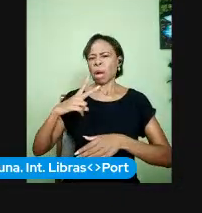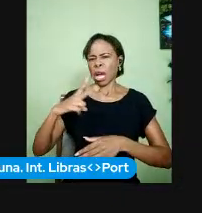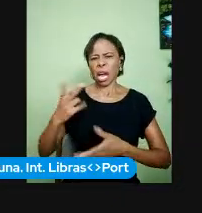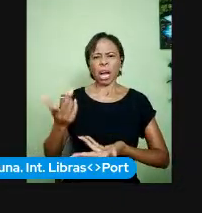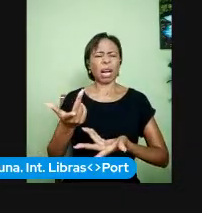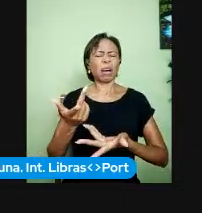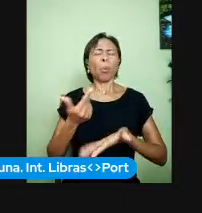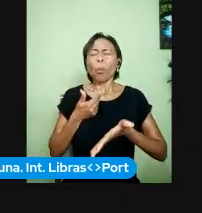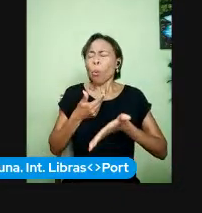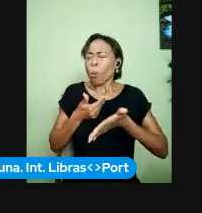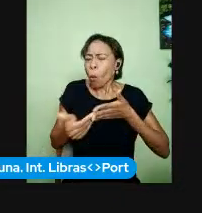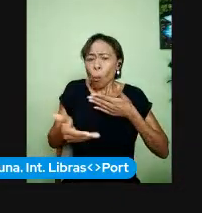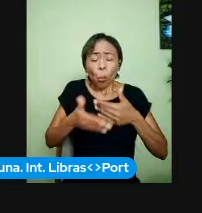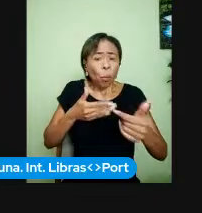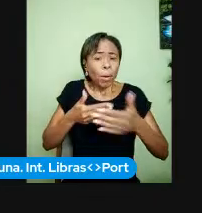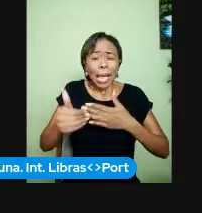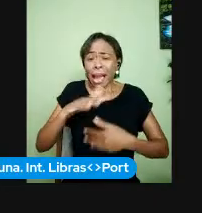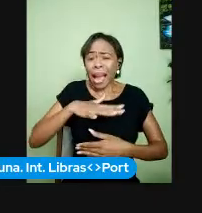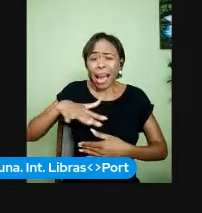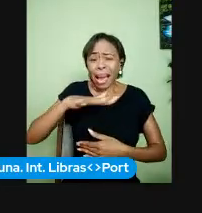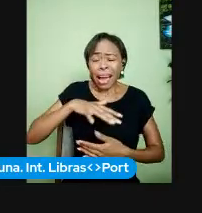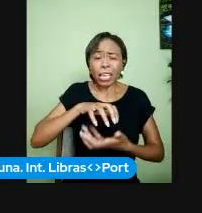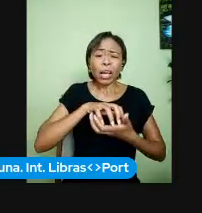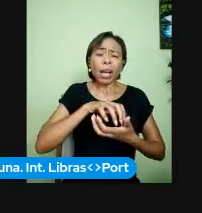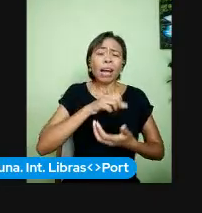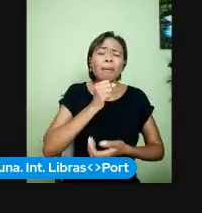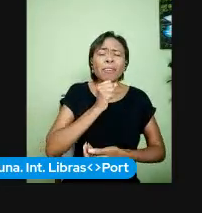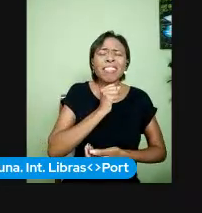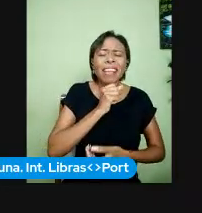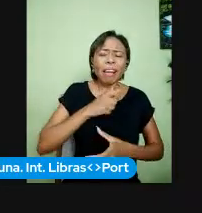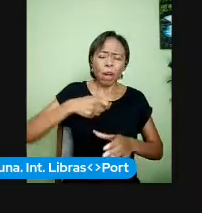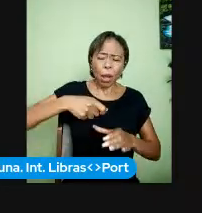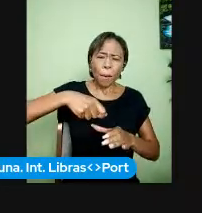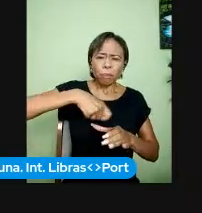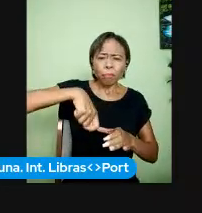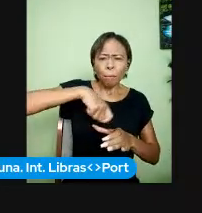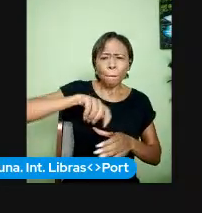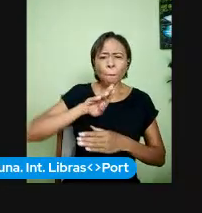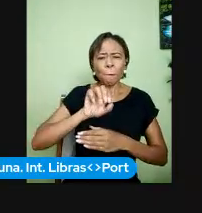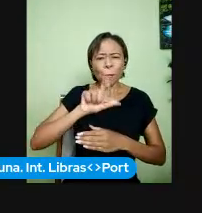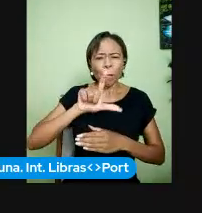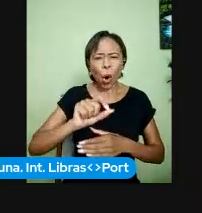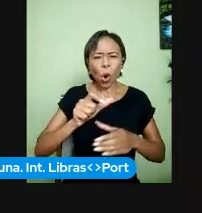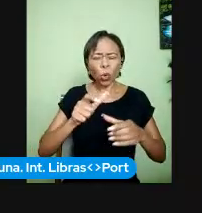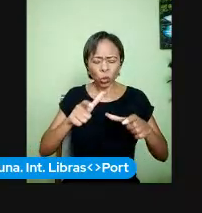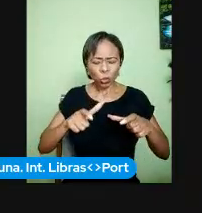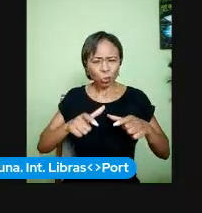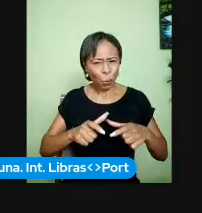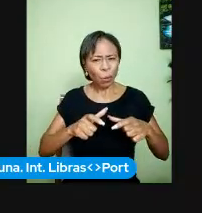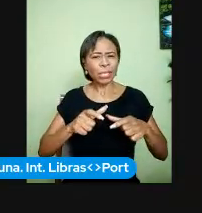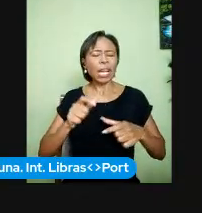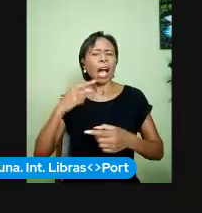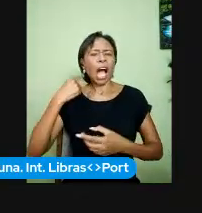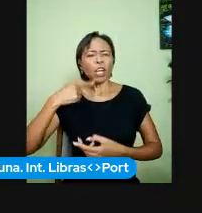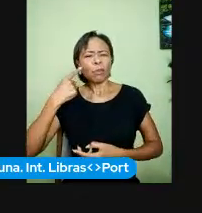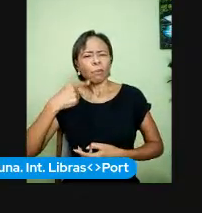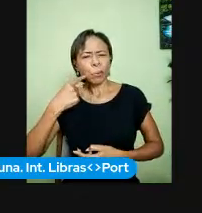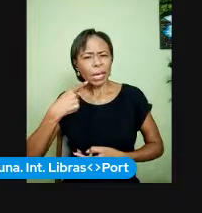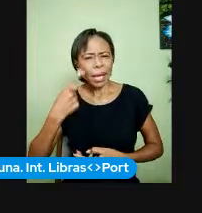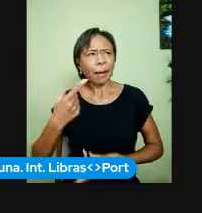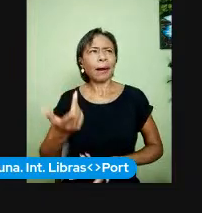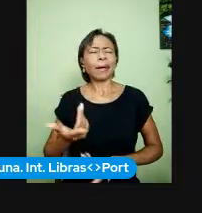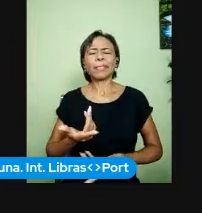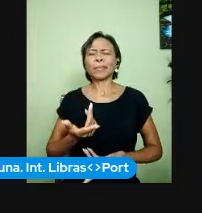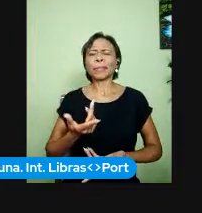aluguel, daquela senhora que faz o bolo de pote, daquele advogado que queira colocar o seu serviço,